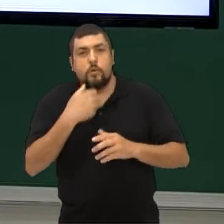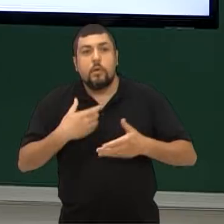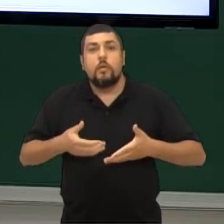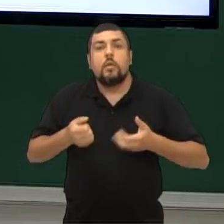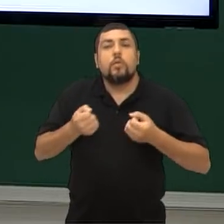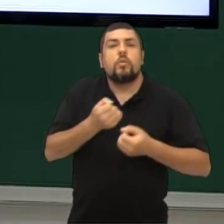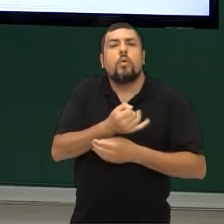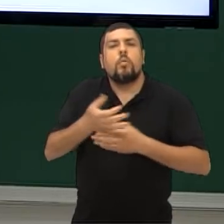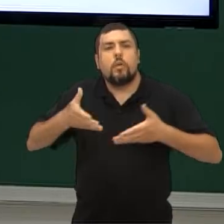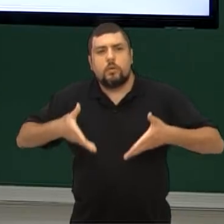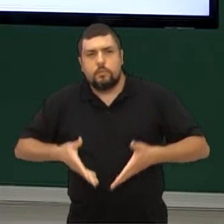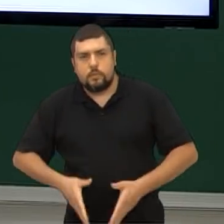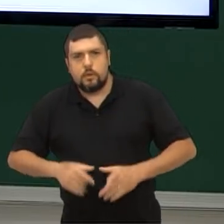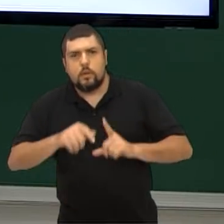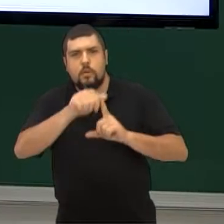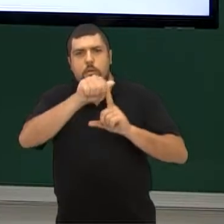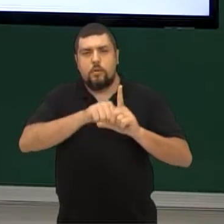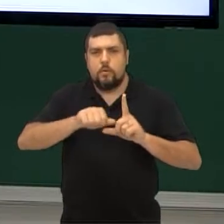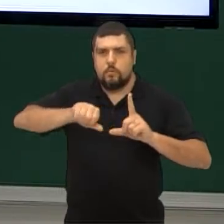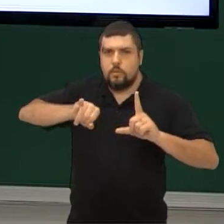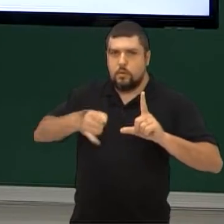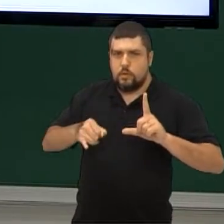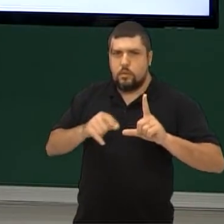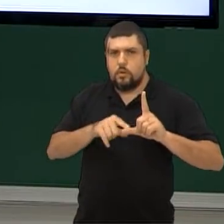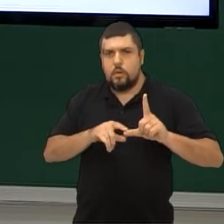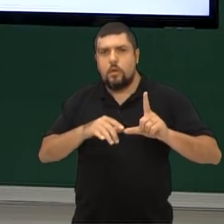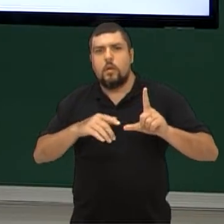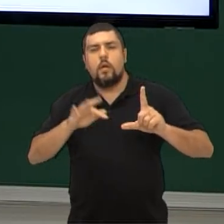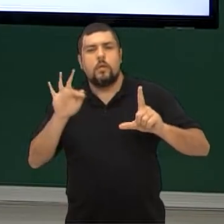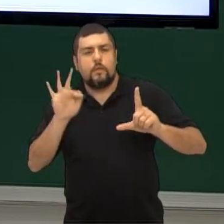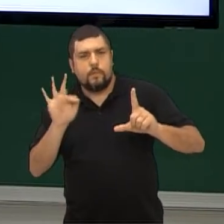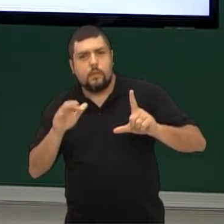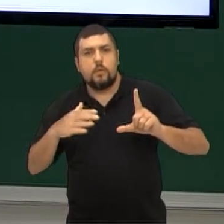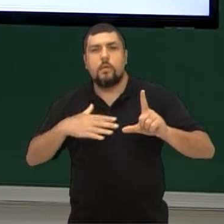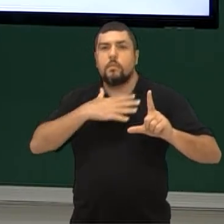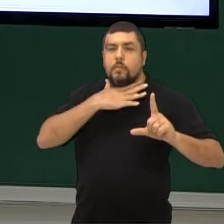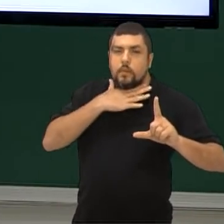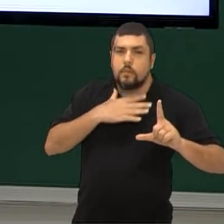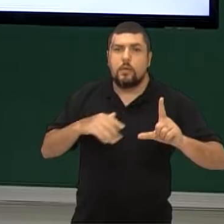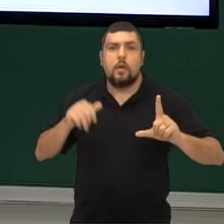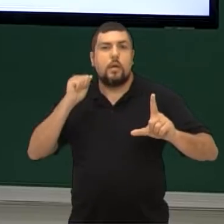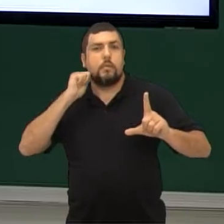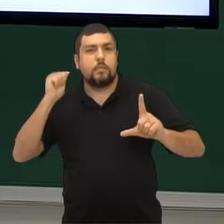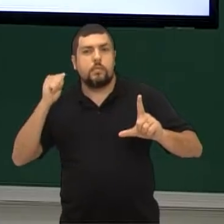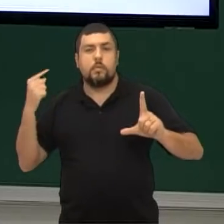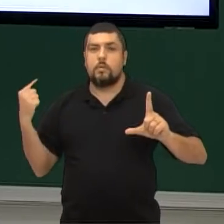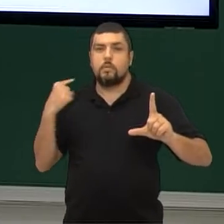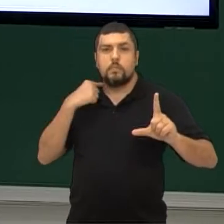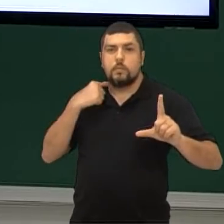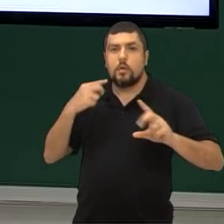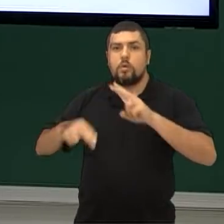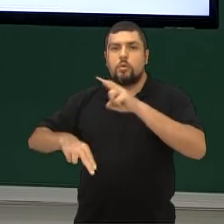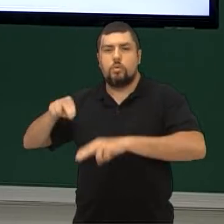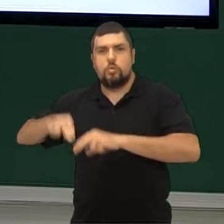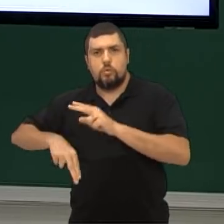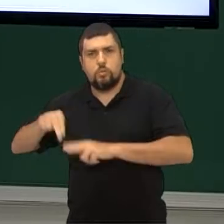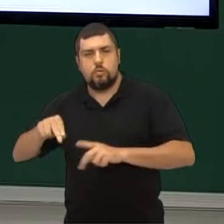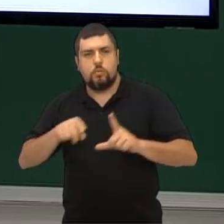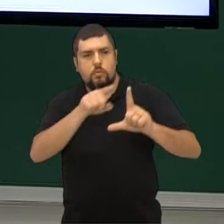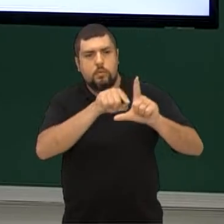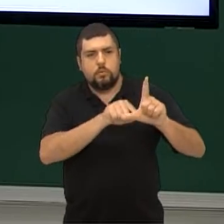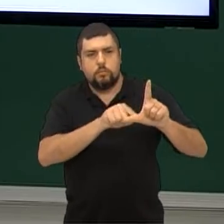nascimentos houve no mês de janeiro, fevereiro, março, abril, maio e junho. Então a gente vai somar eles.